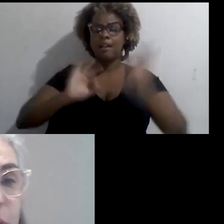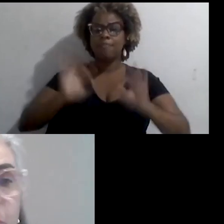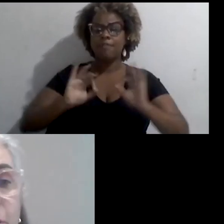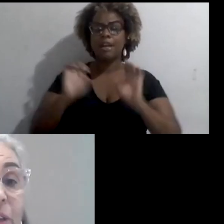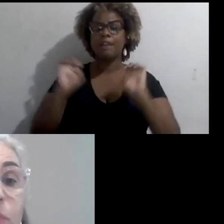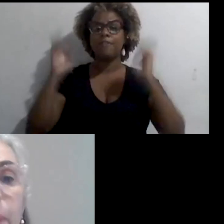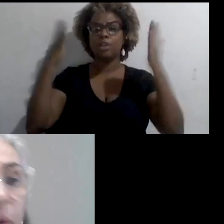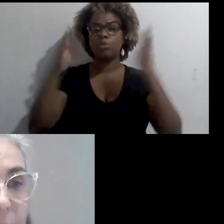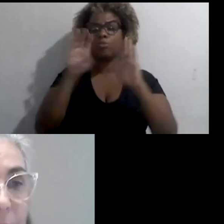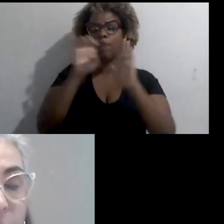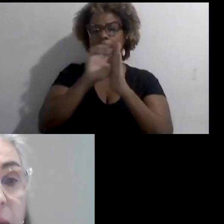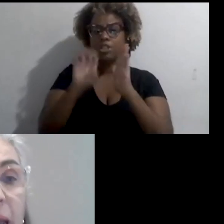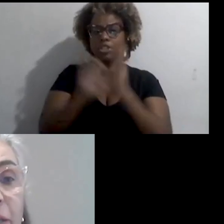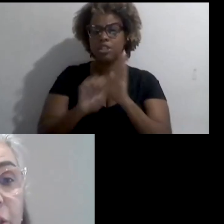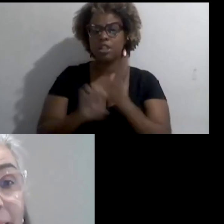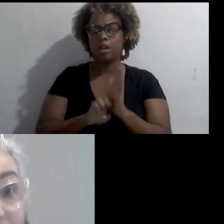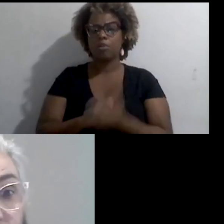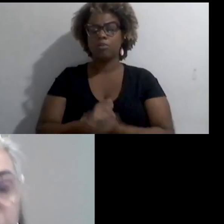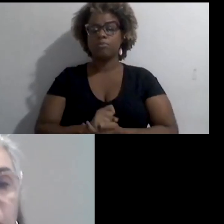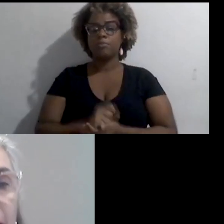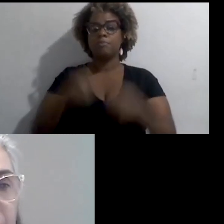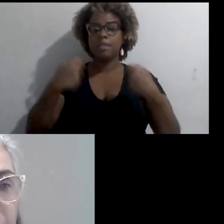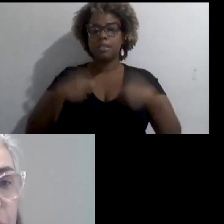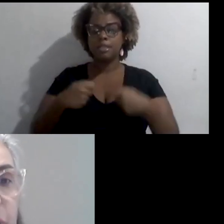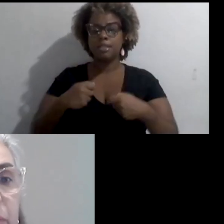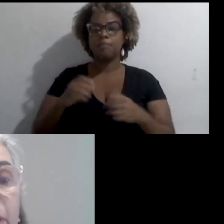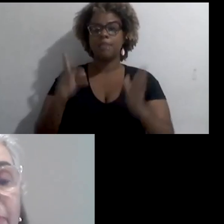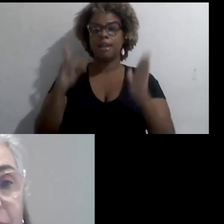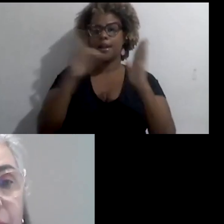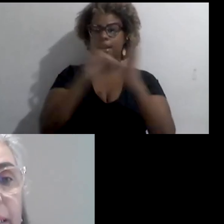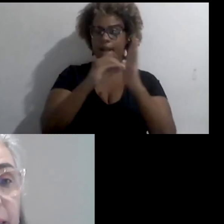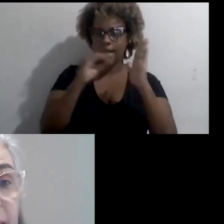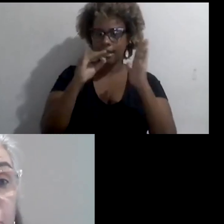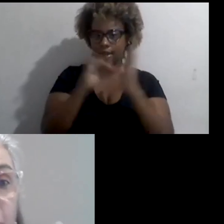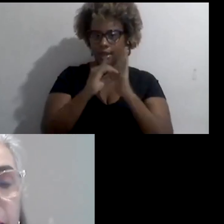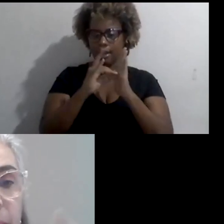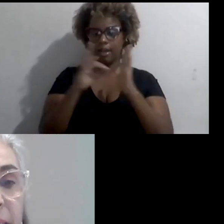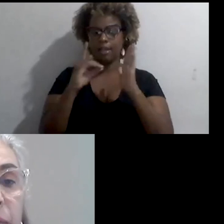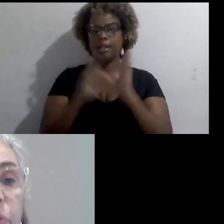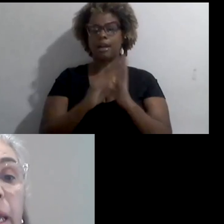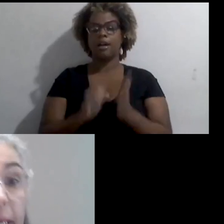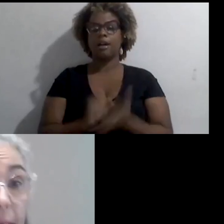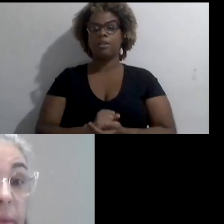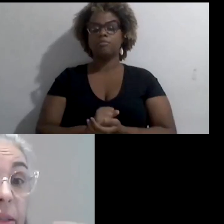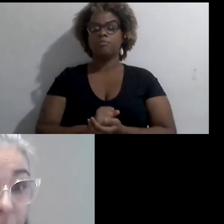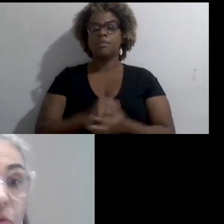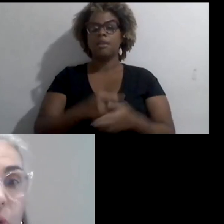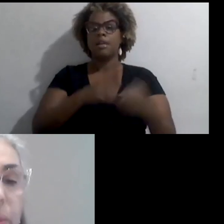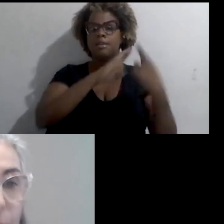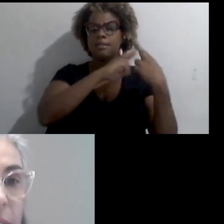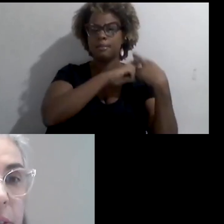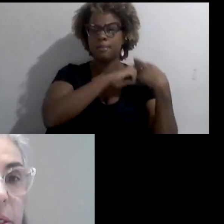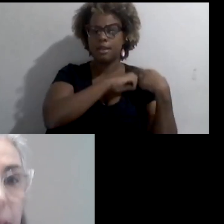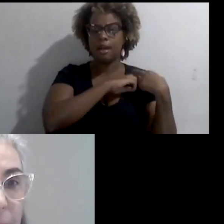recurso somente para a gente fazer uma programação. A gente está dentro de um calendário do Estado, de eventos calendarizados já respeitados e tidos